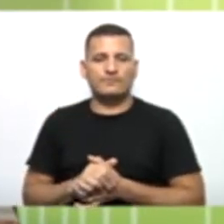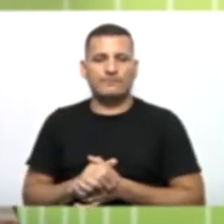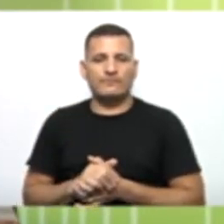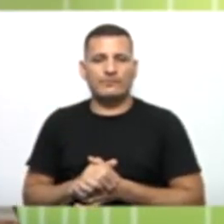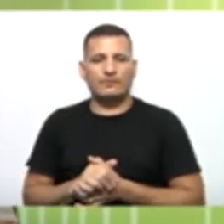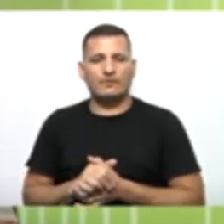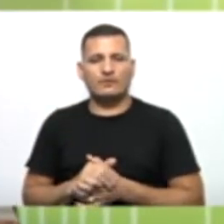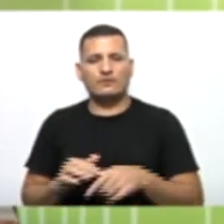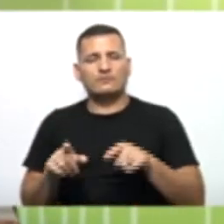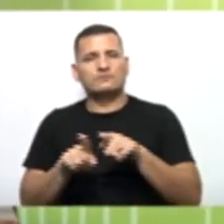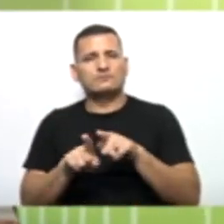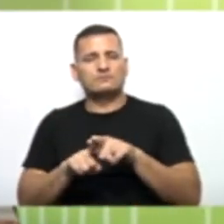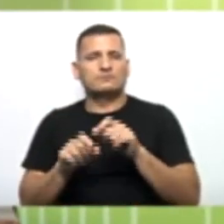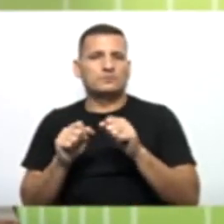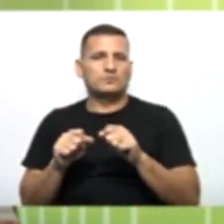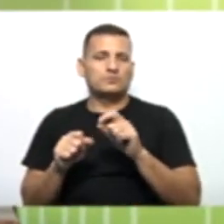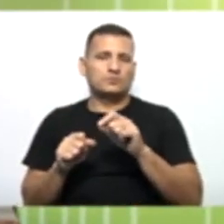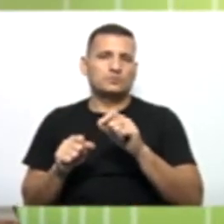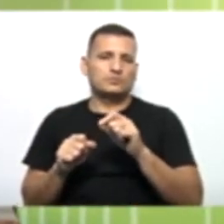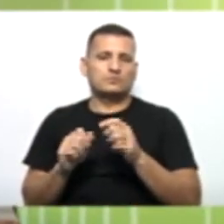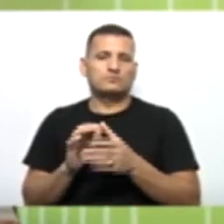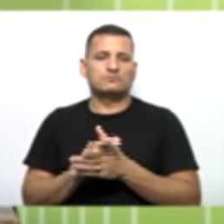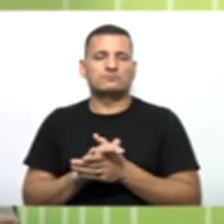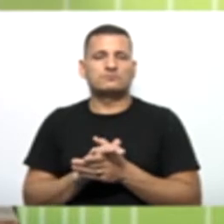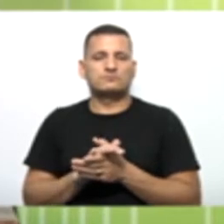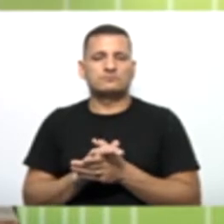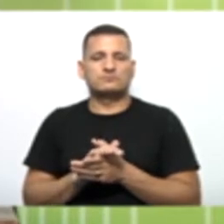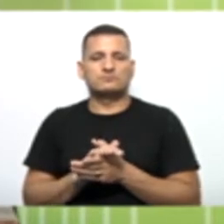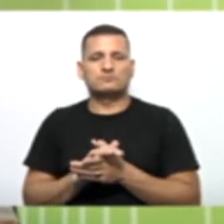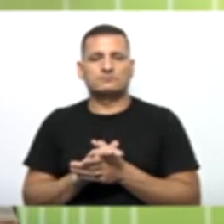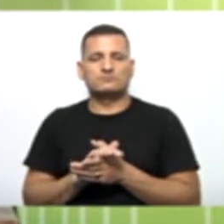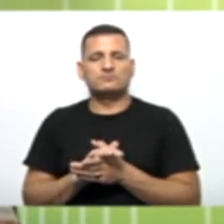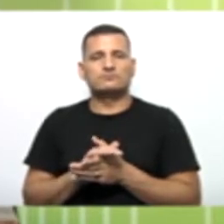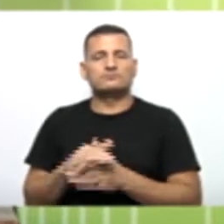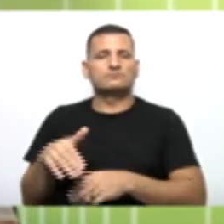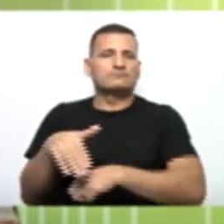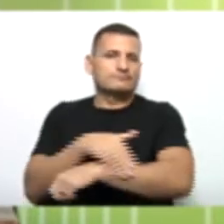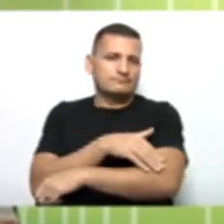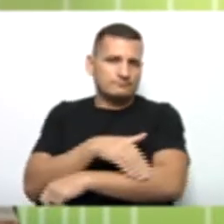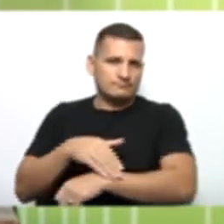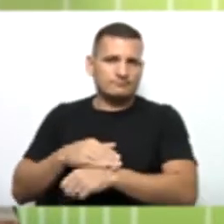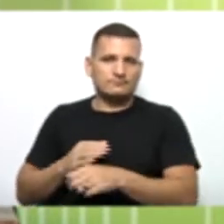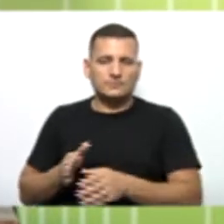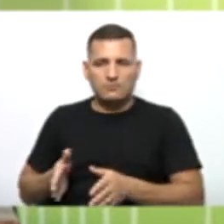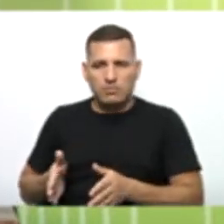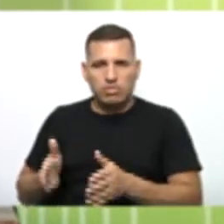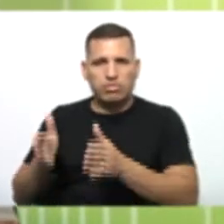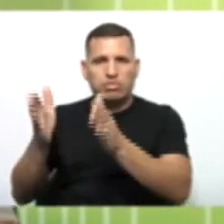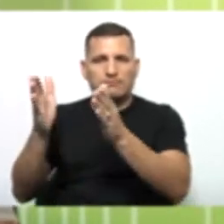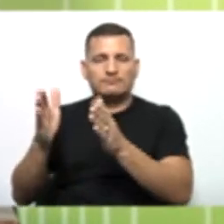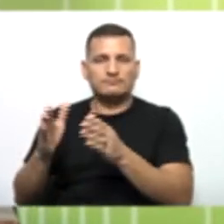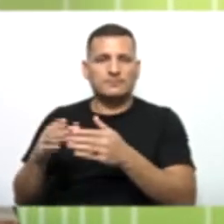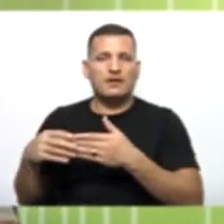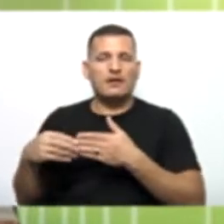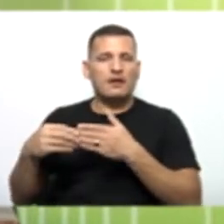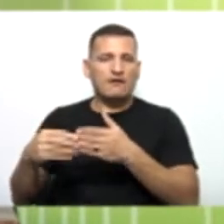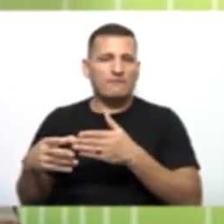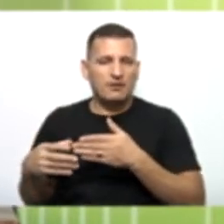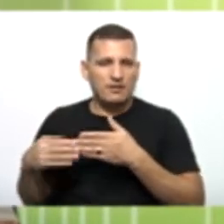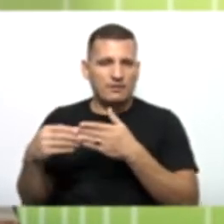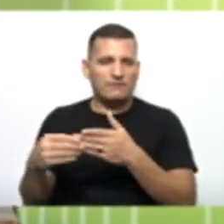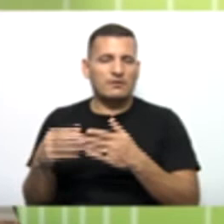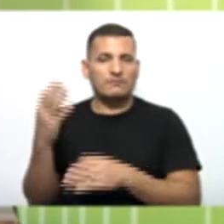Também pode haver a erosão de áreas, ela vai ter que abrir estradas para retirar essa madeira, e